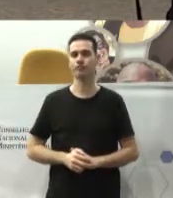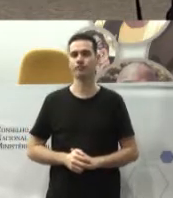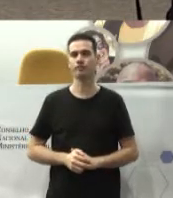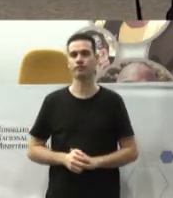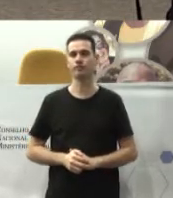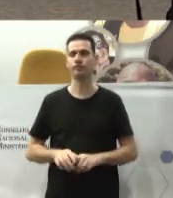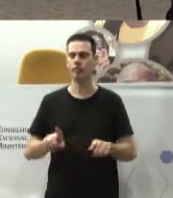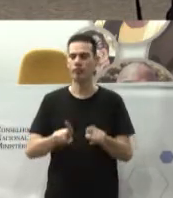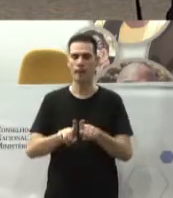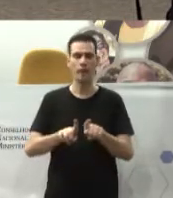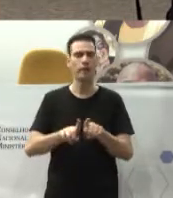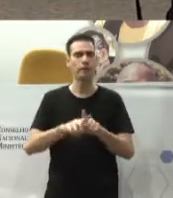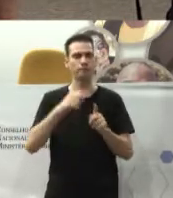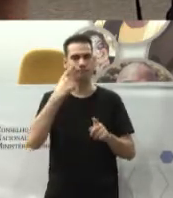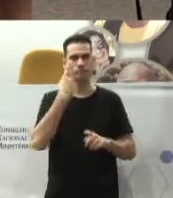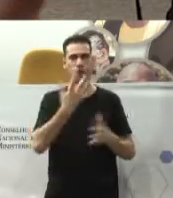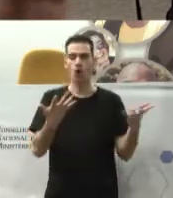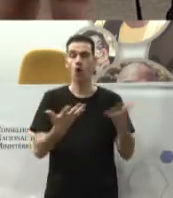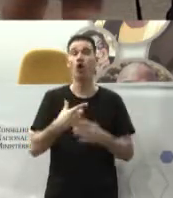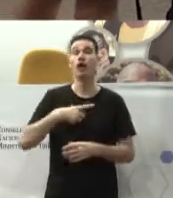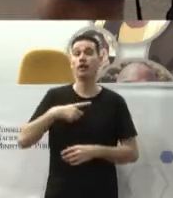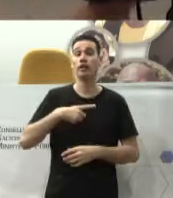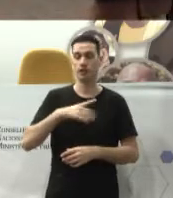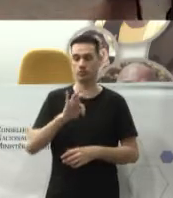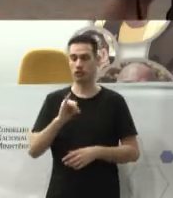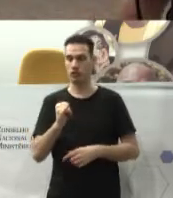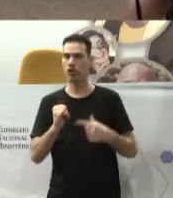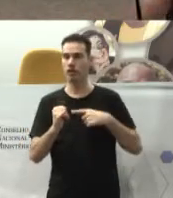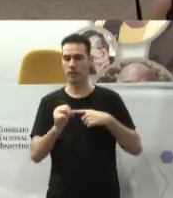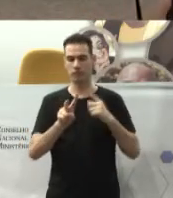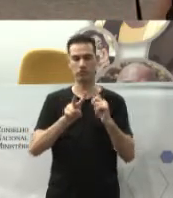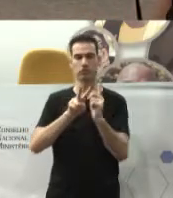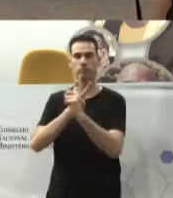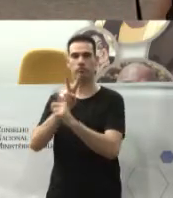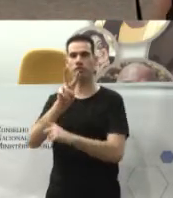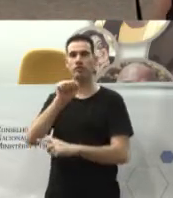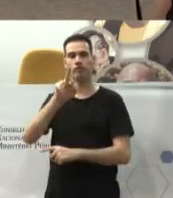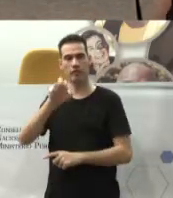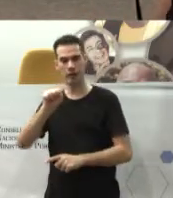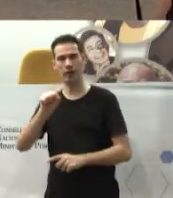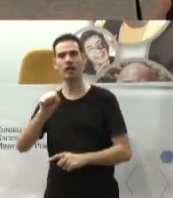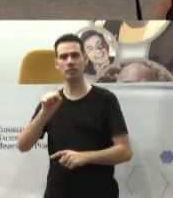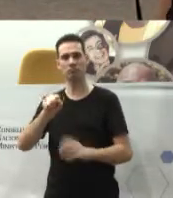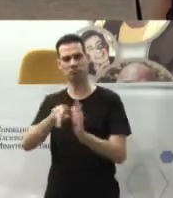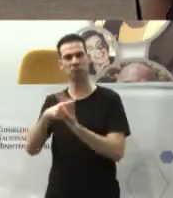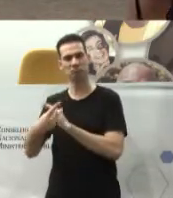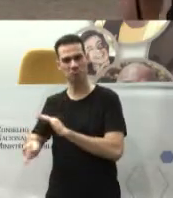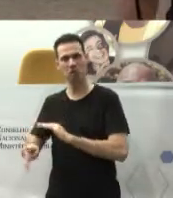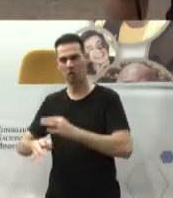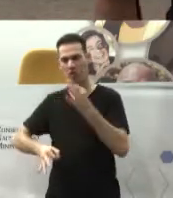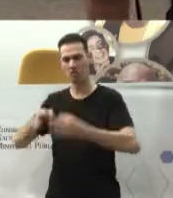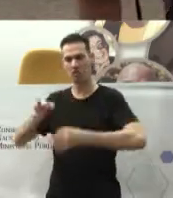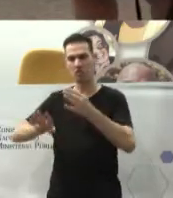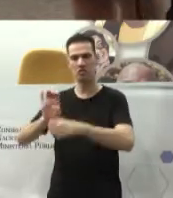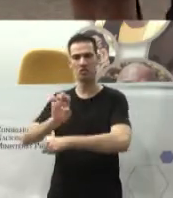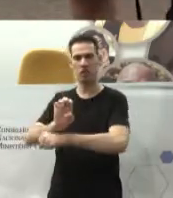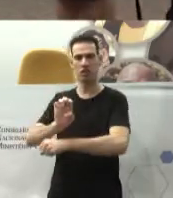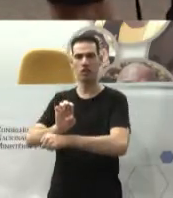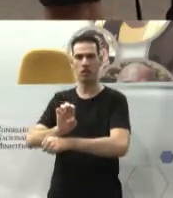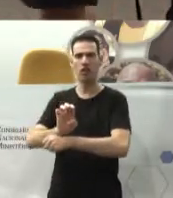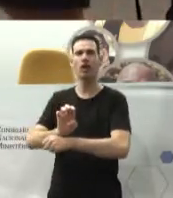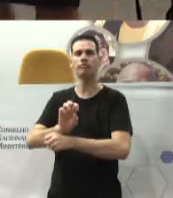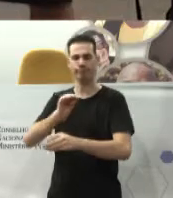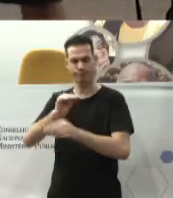Ainda tratando sobre isso, nós temos hoje, o TJ tem duas varas especializadas na Justiça Estadual, que